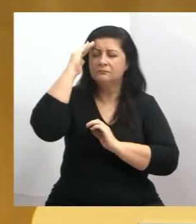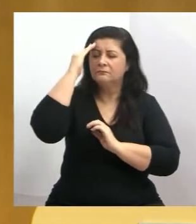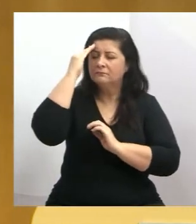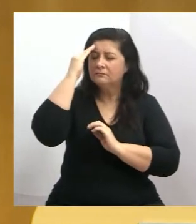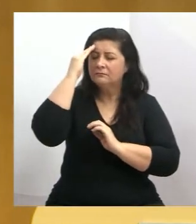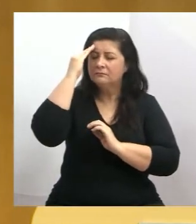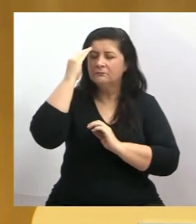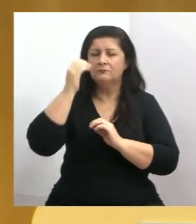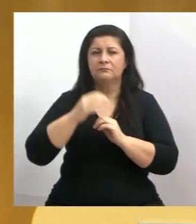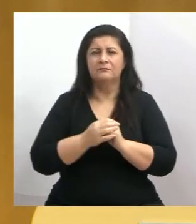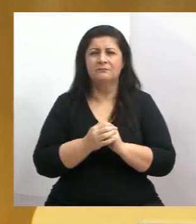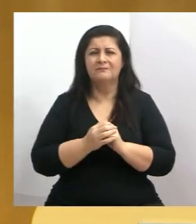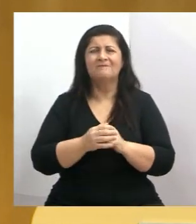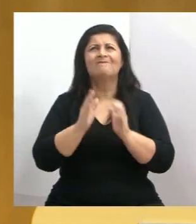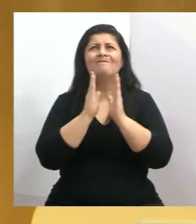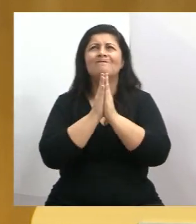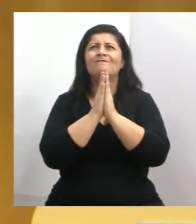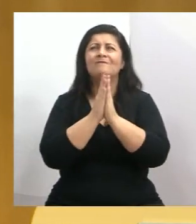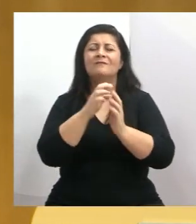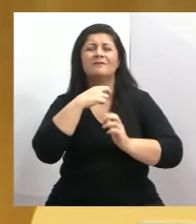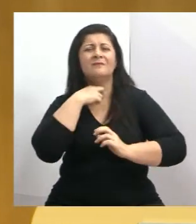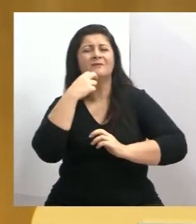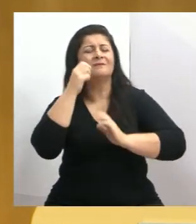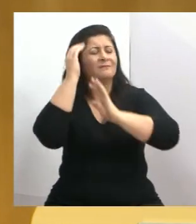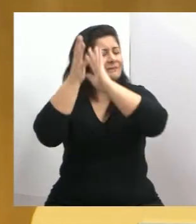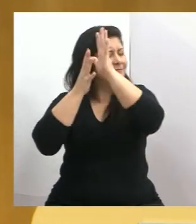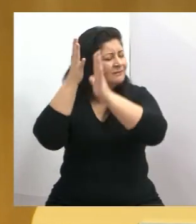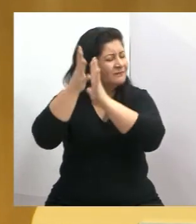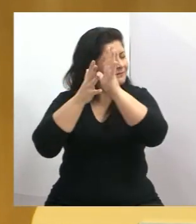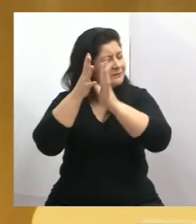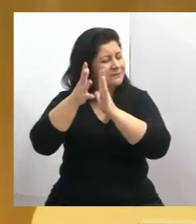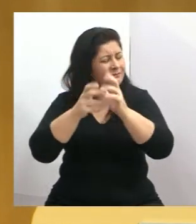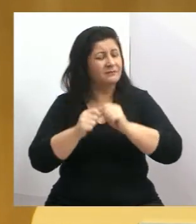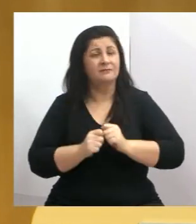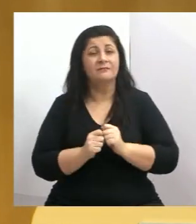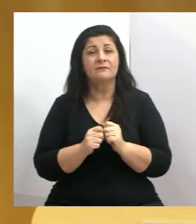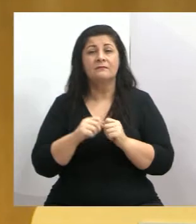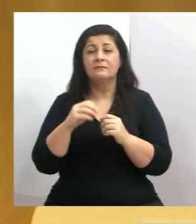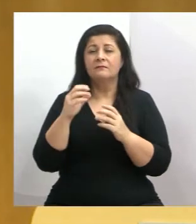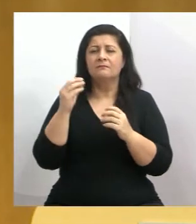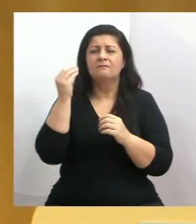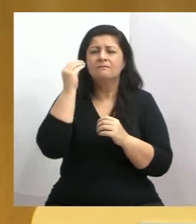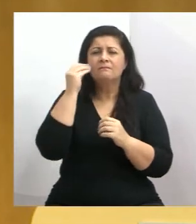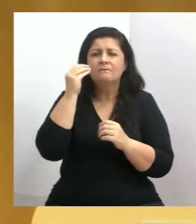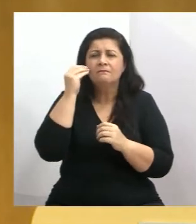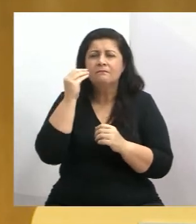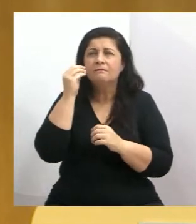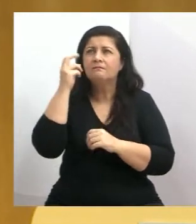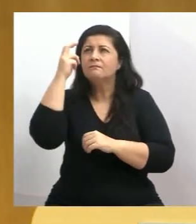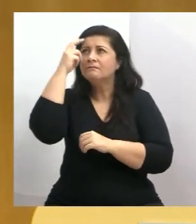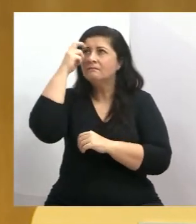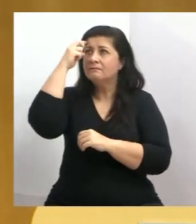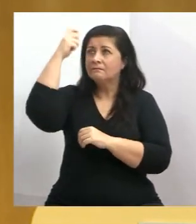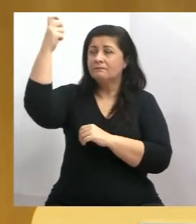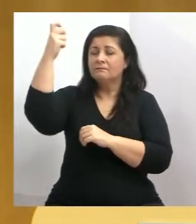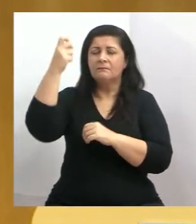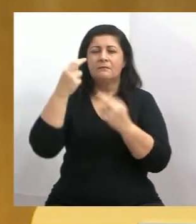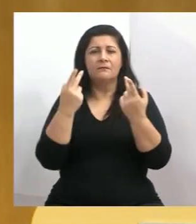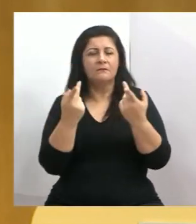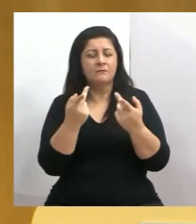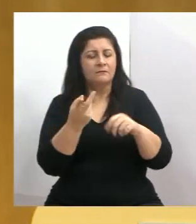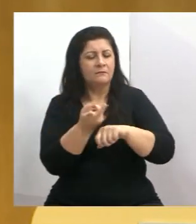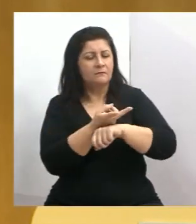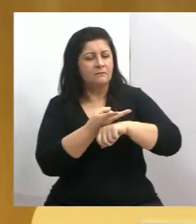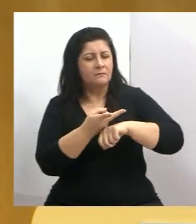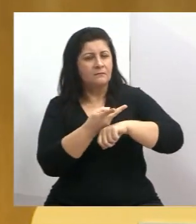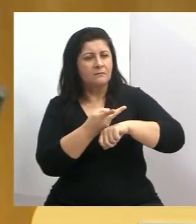por discernimento gritar bem alto se procurar a sabedoria como se procura a prata e